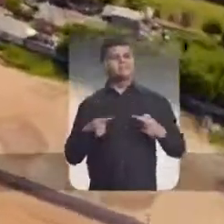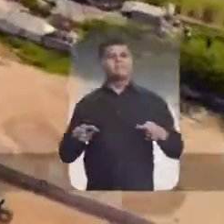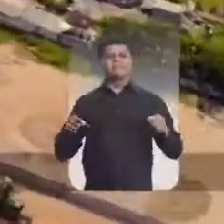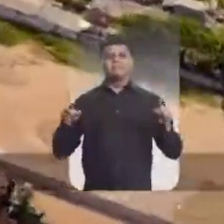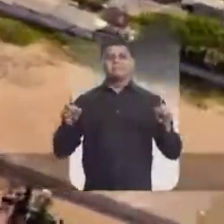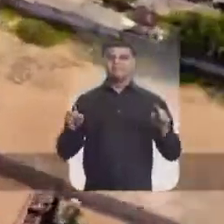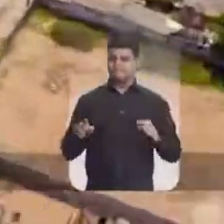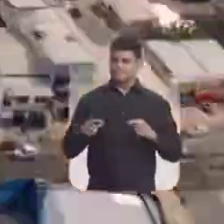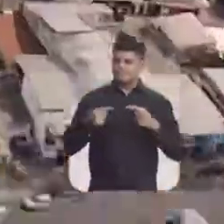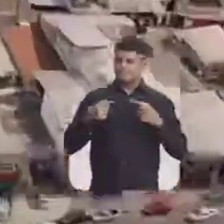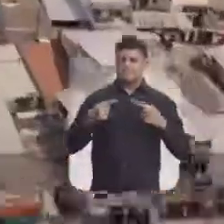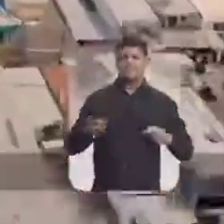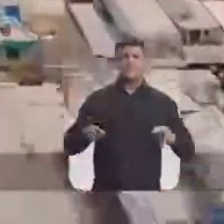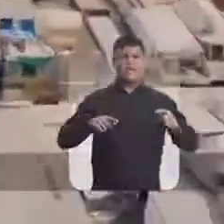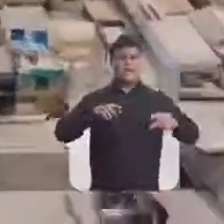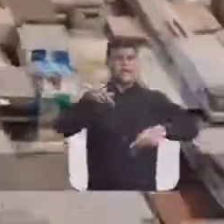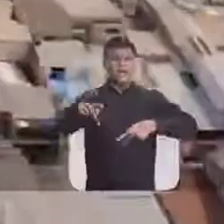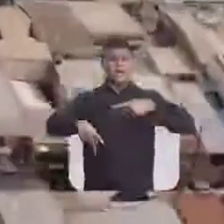Manauarama,